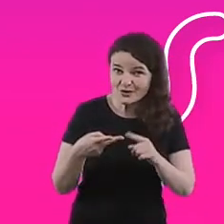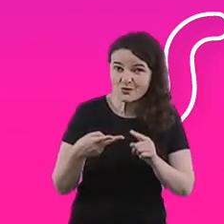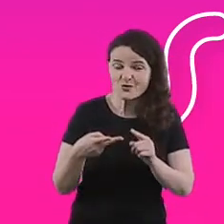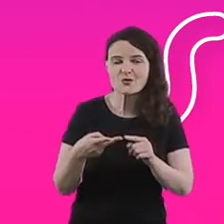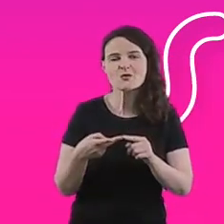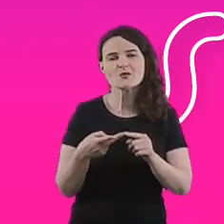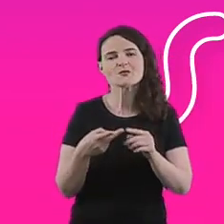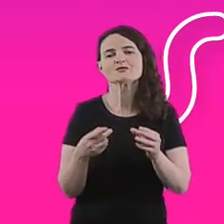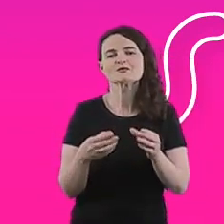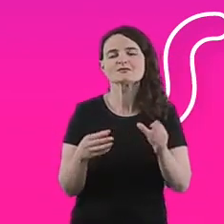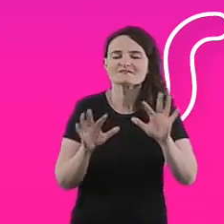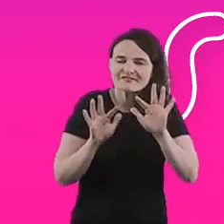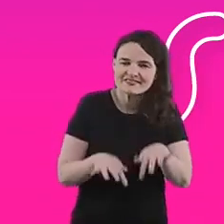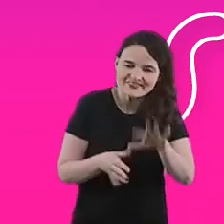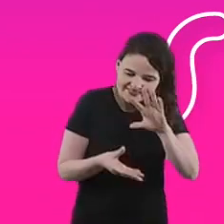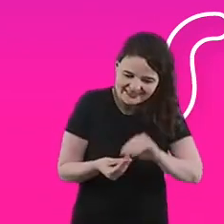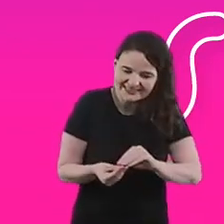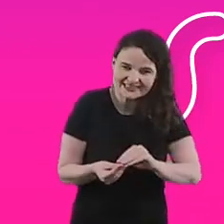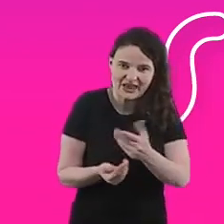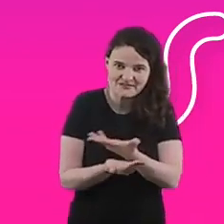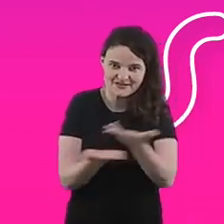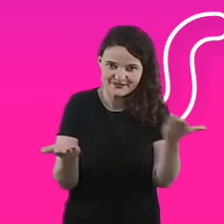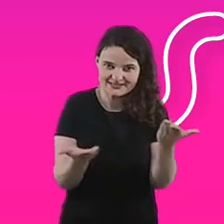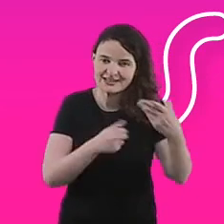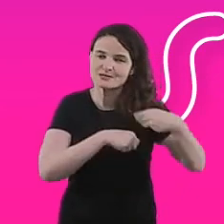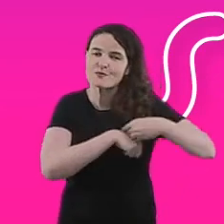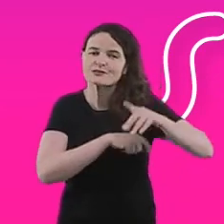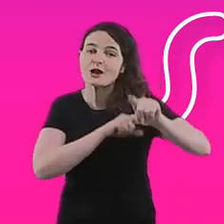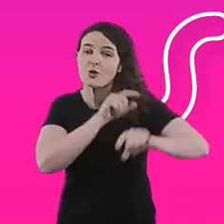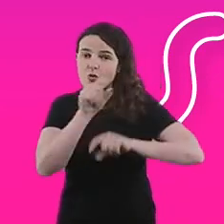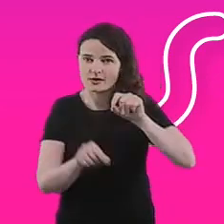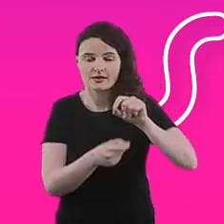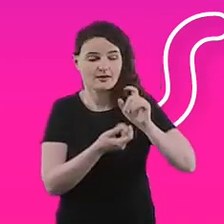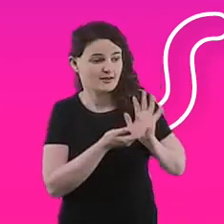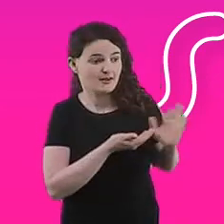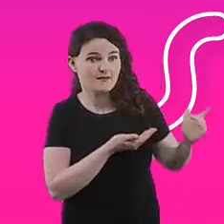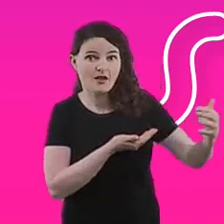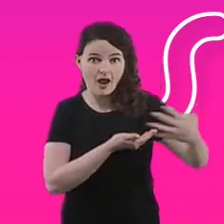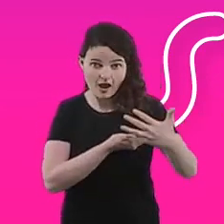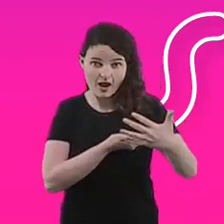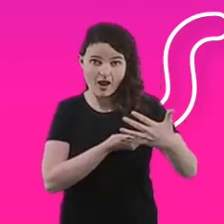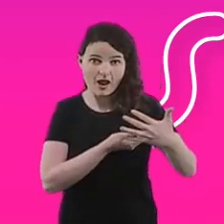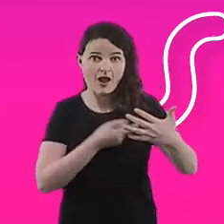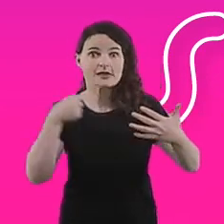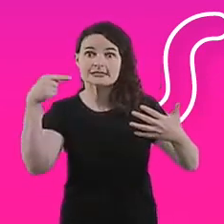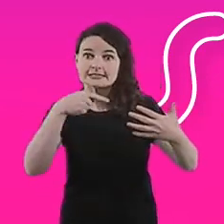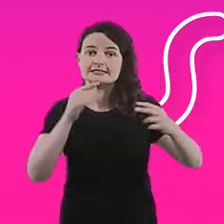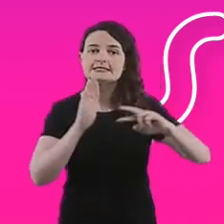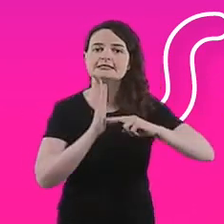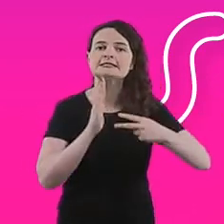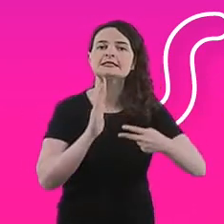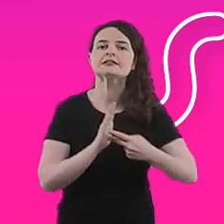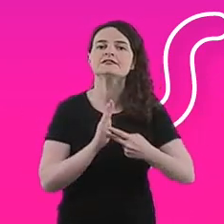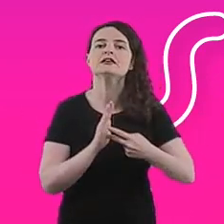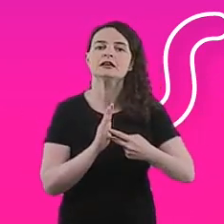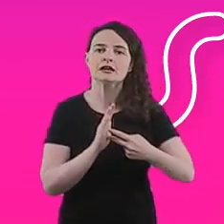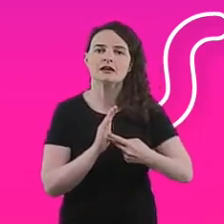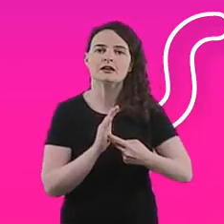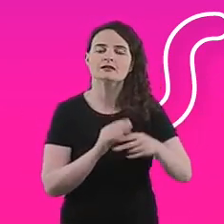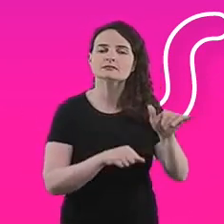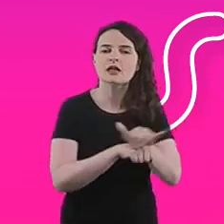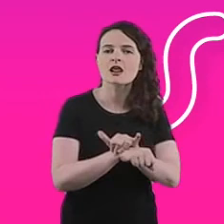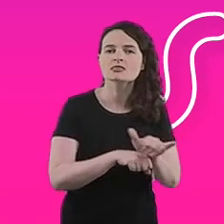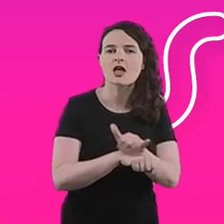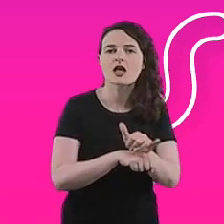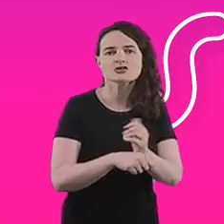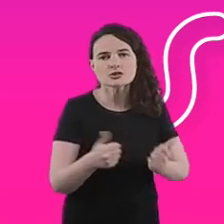o que eu queria deixar para a gente é que os dados eles têm que ser muito entendidos como uma forma da gente ajudar os próprios usuários a se engajarem